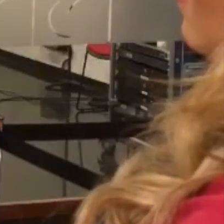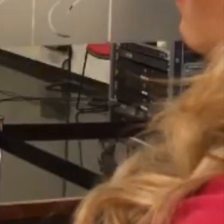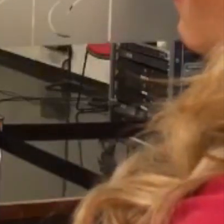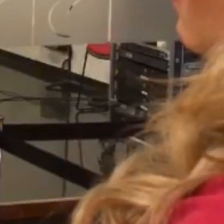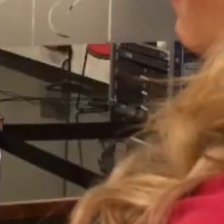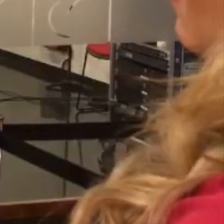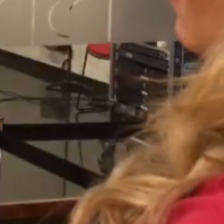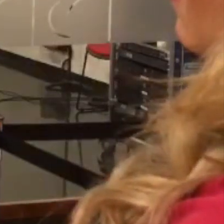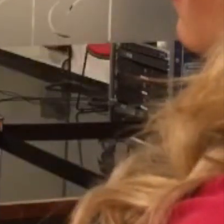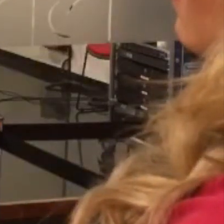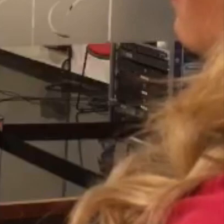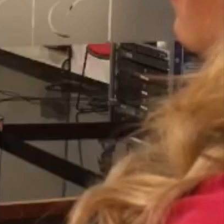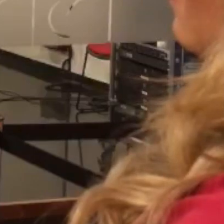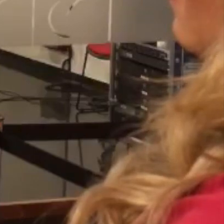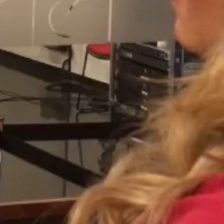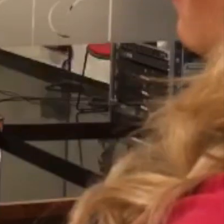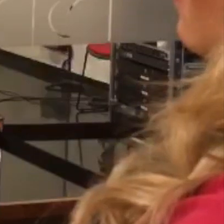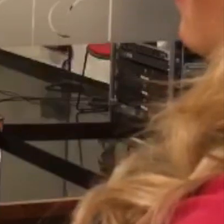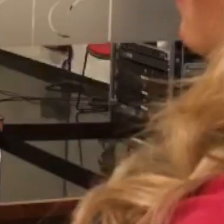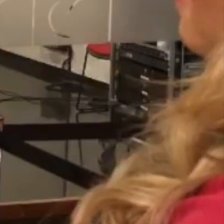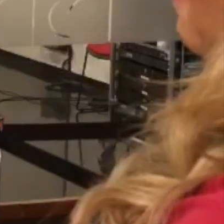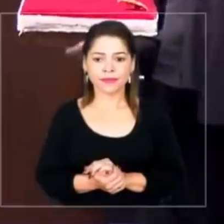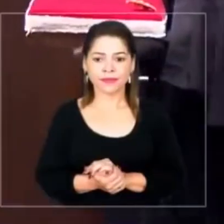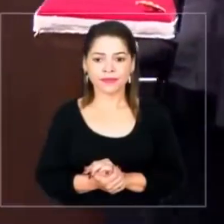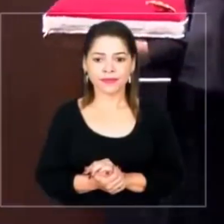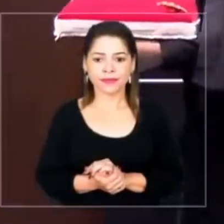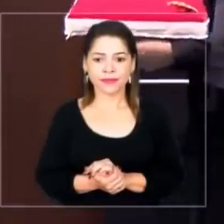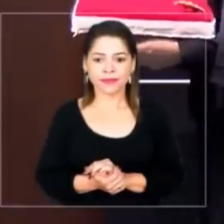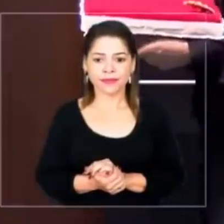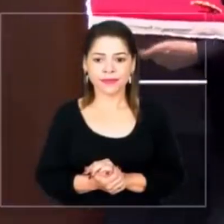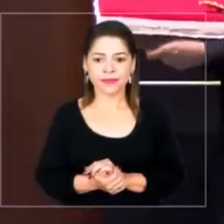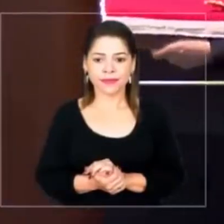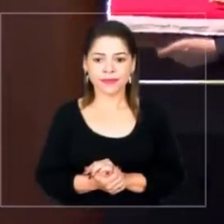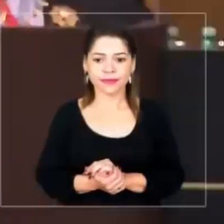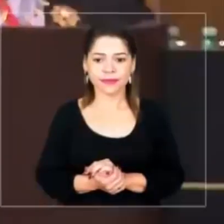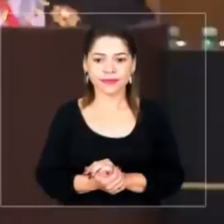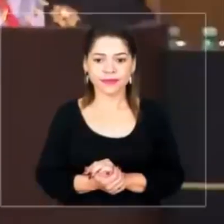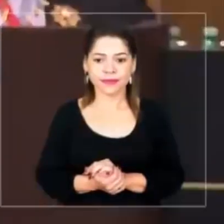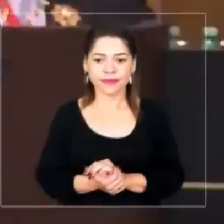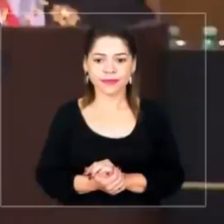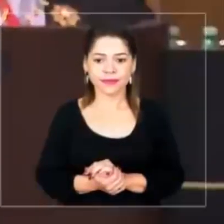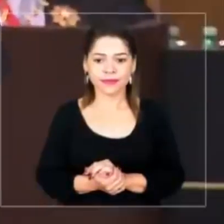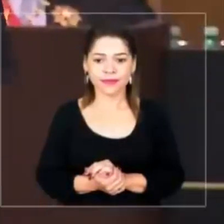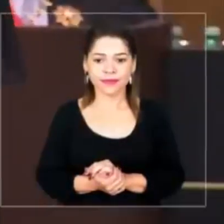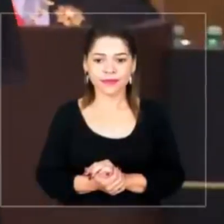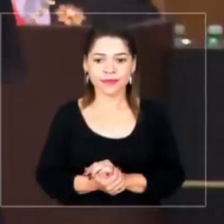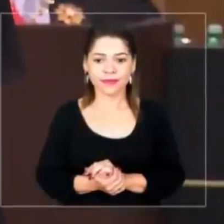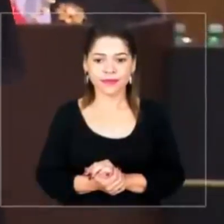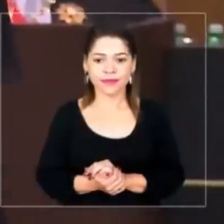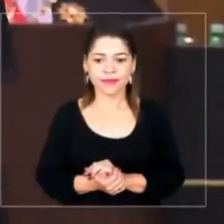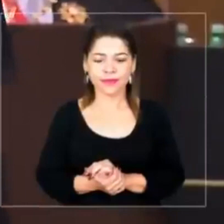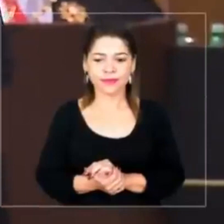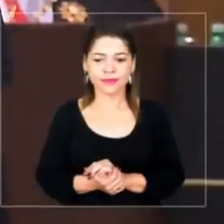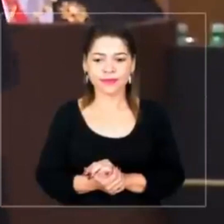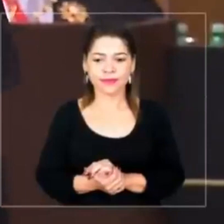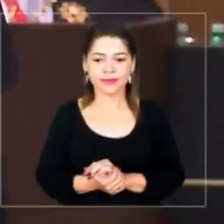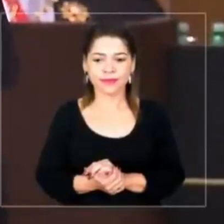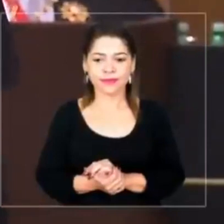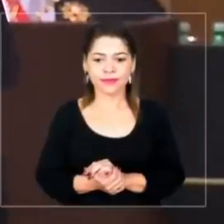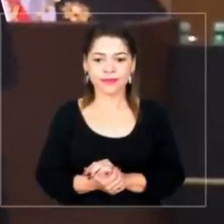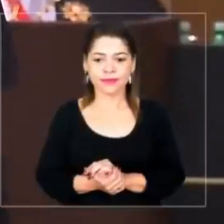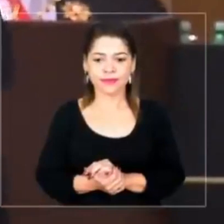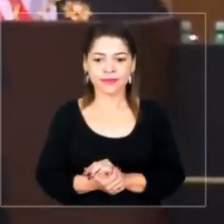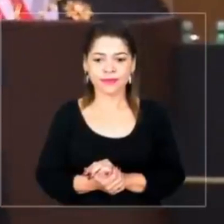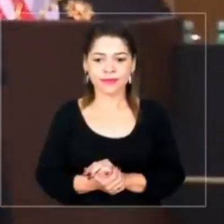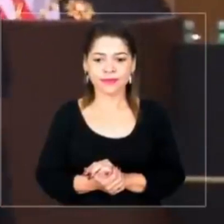íntegra, experiente, inteligente e dedicada. Após o juramento e a condecoração do grau Grão-Cruz do Mérito